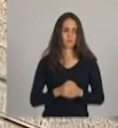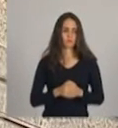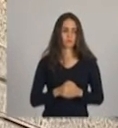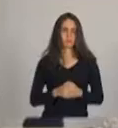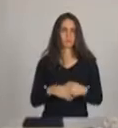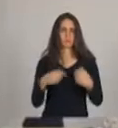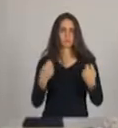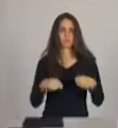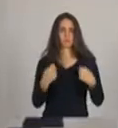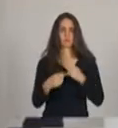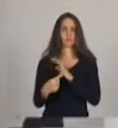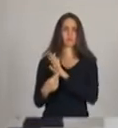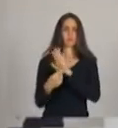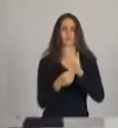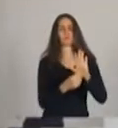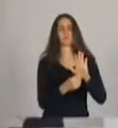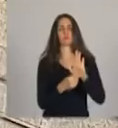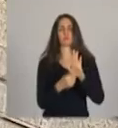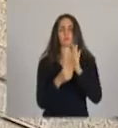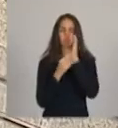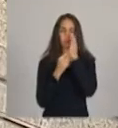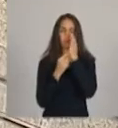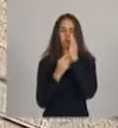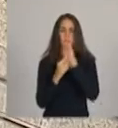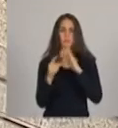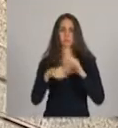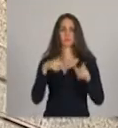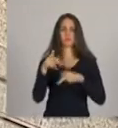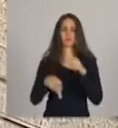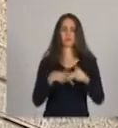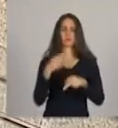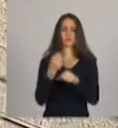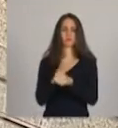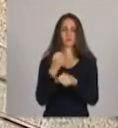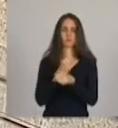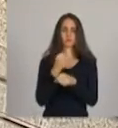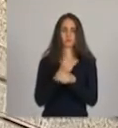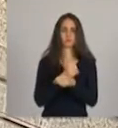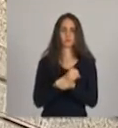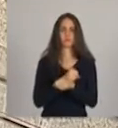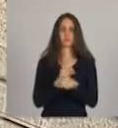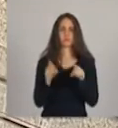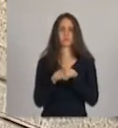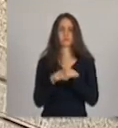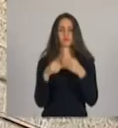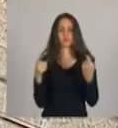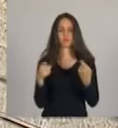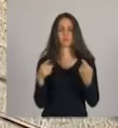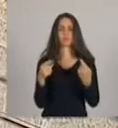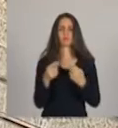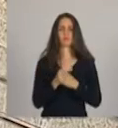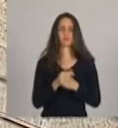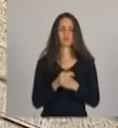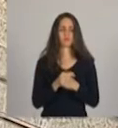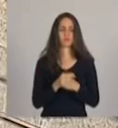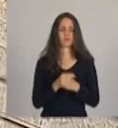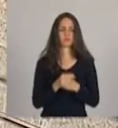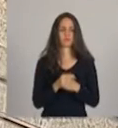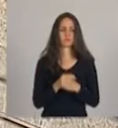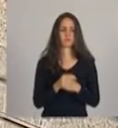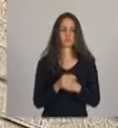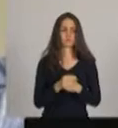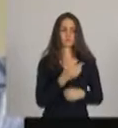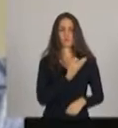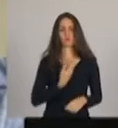Tem que apresentar à nossa população essas obras, além da capacidade que